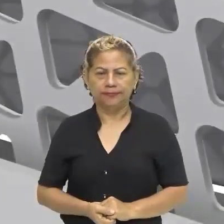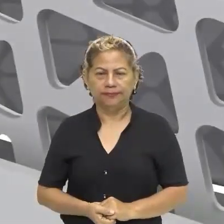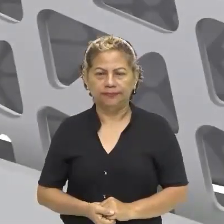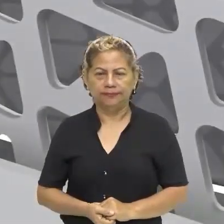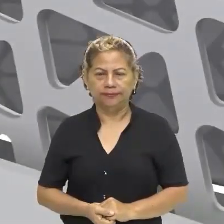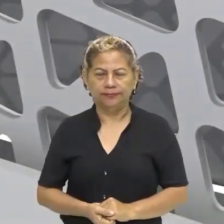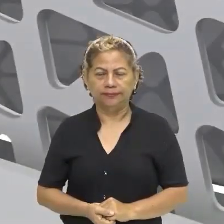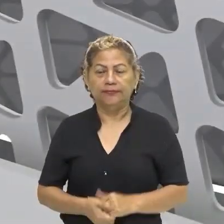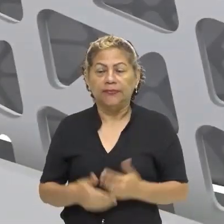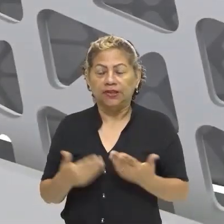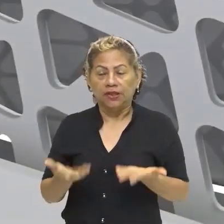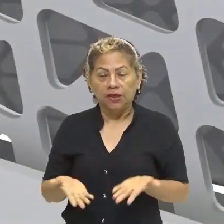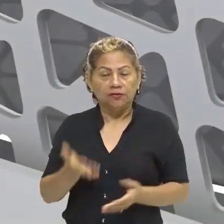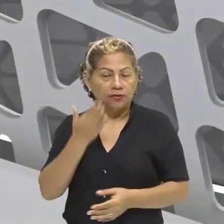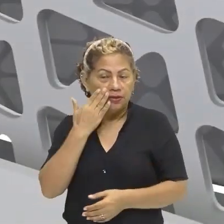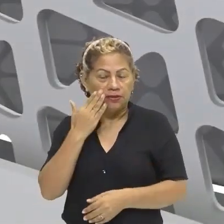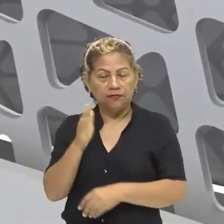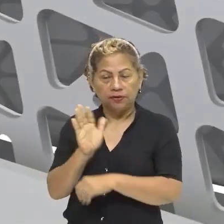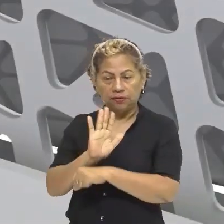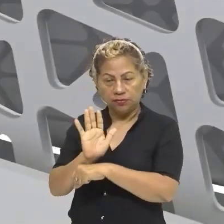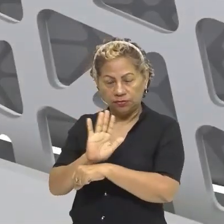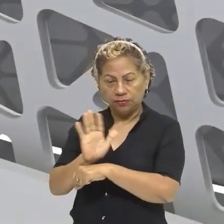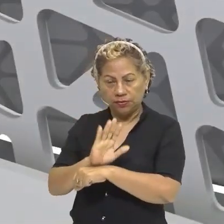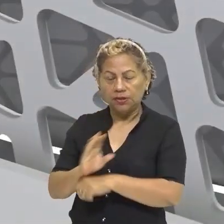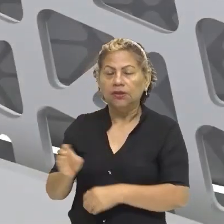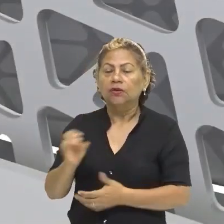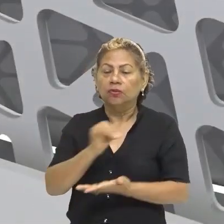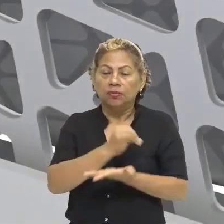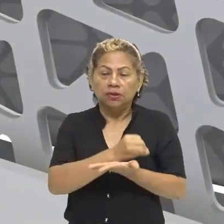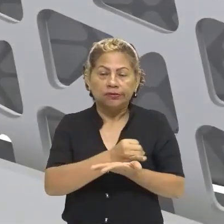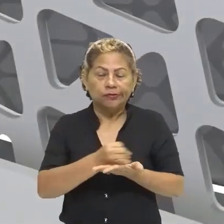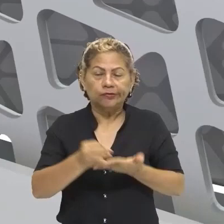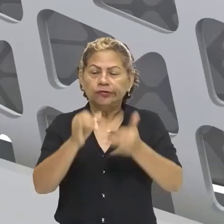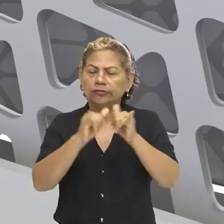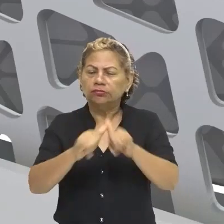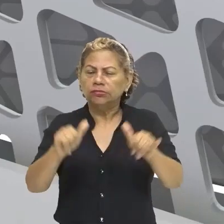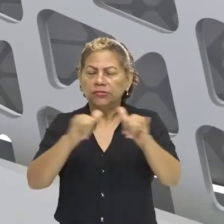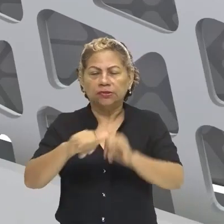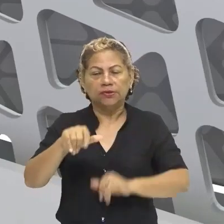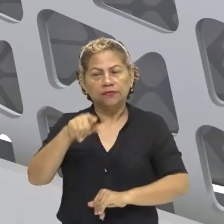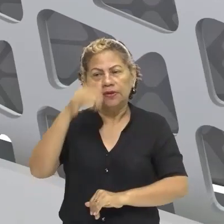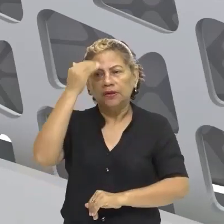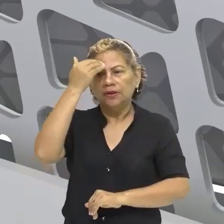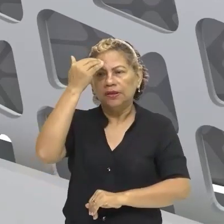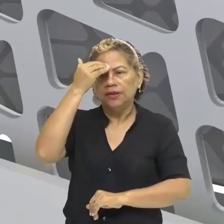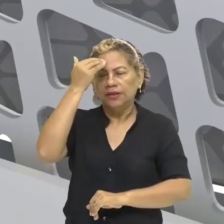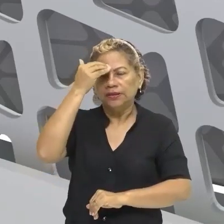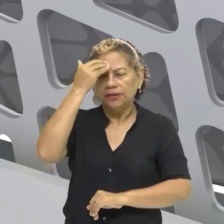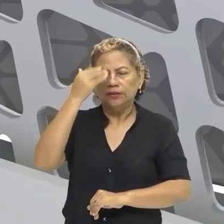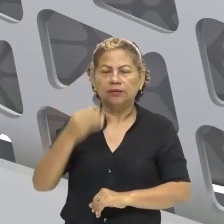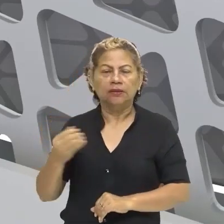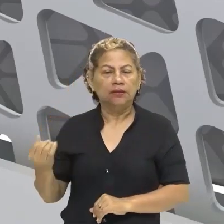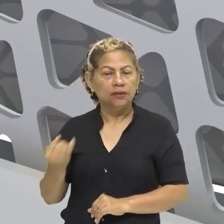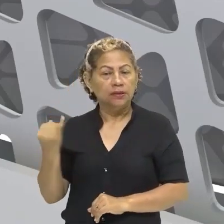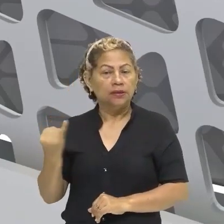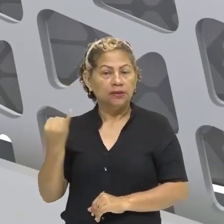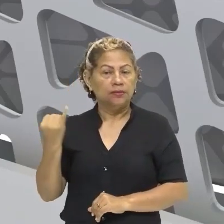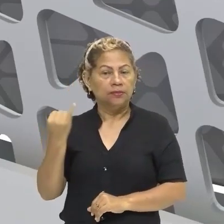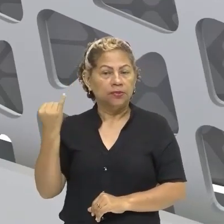Muito bem. Vimos no vídeo aí uma introdução para que você entenda o quanto é